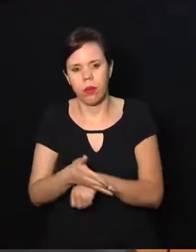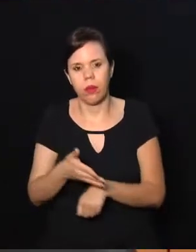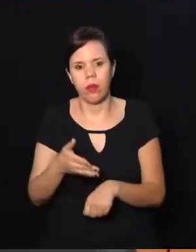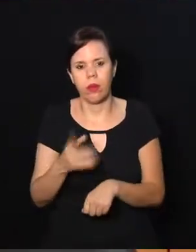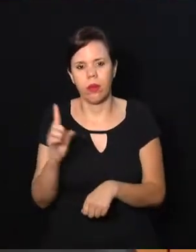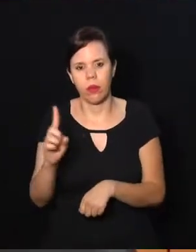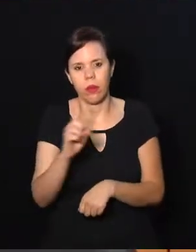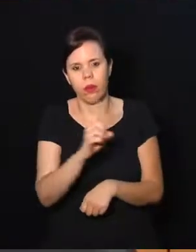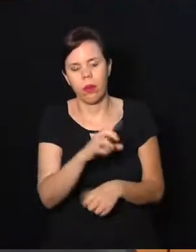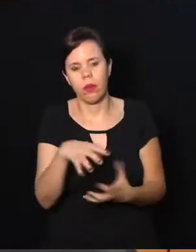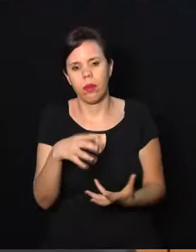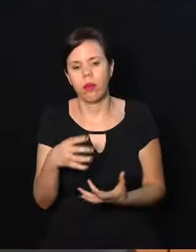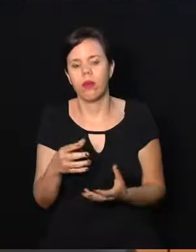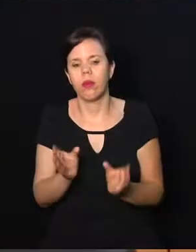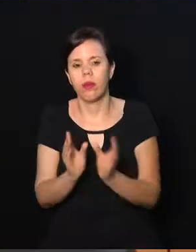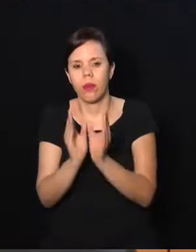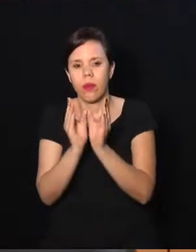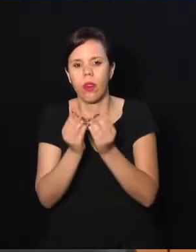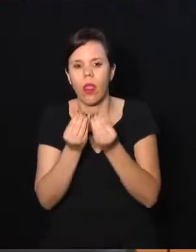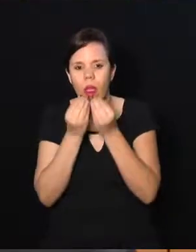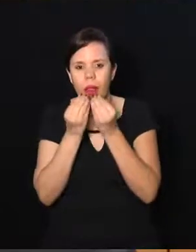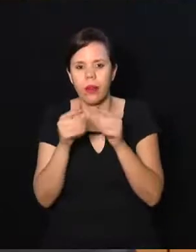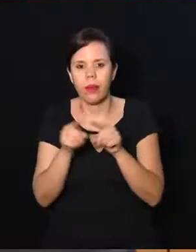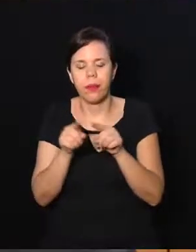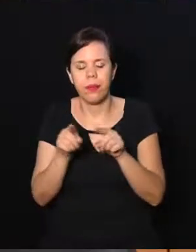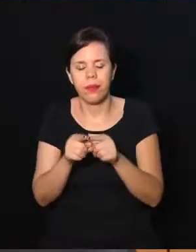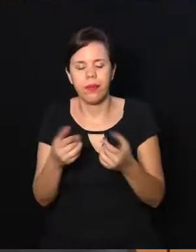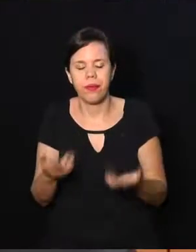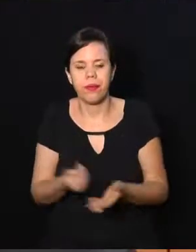idosos, levávamos a Eucaristia. E algo